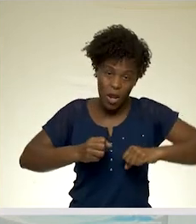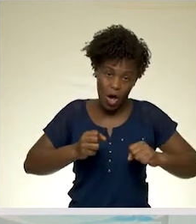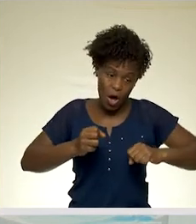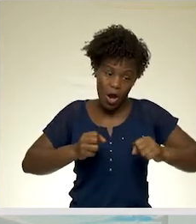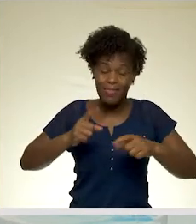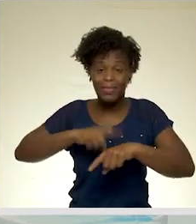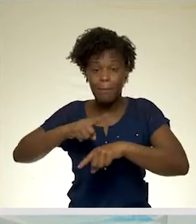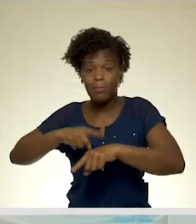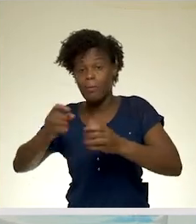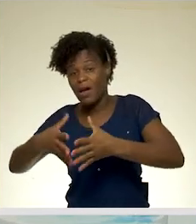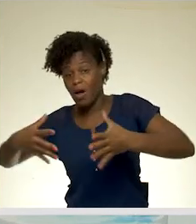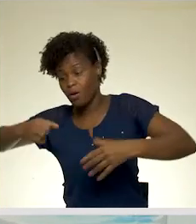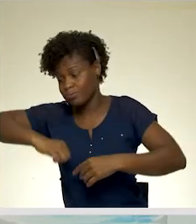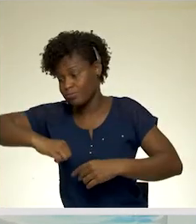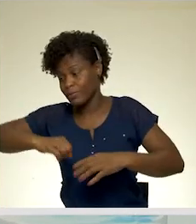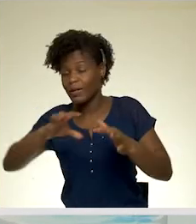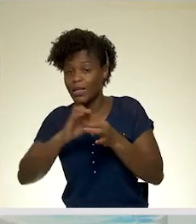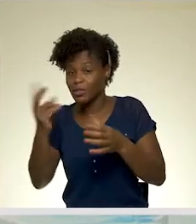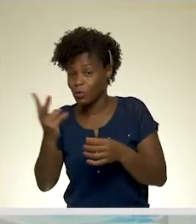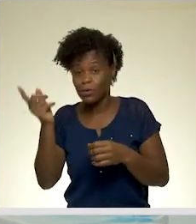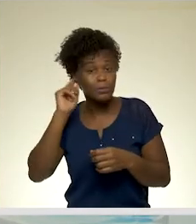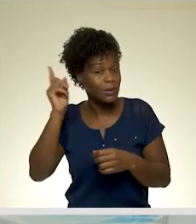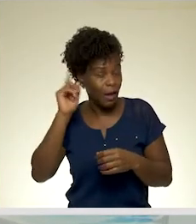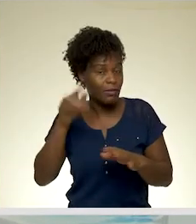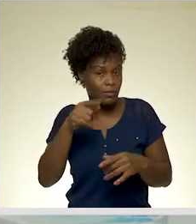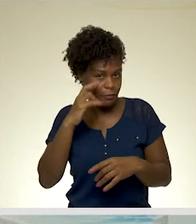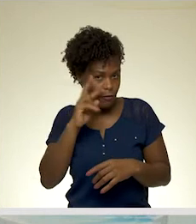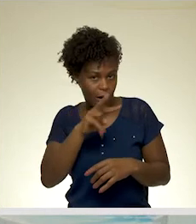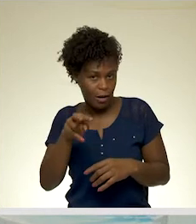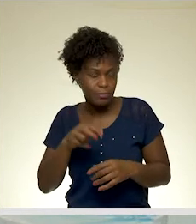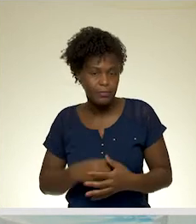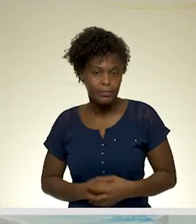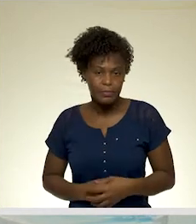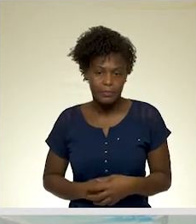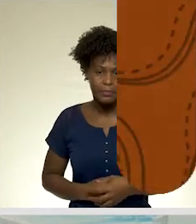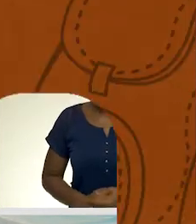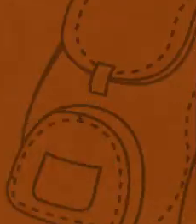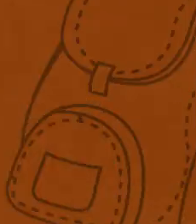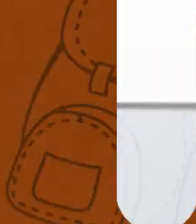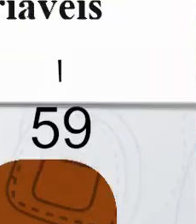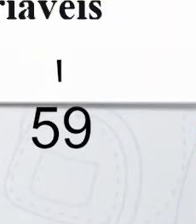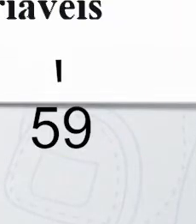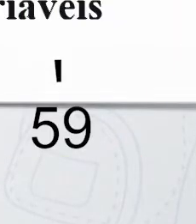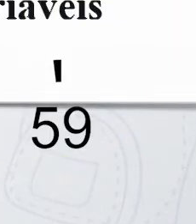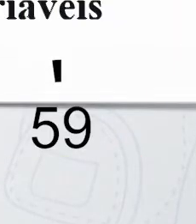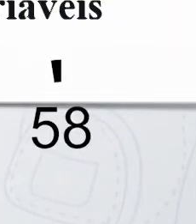maior será o tempo. Há uma relação entre eles. É importante levar em conta isso.